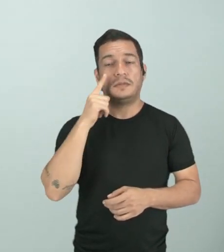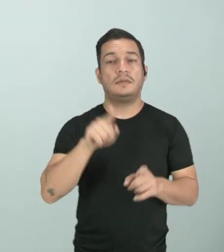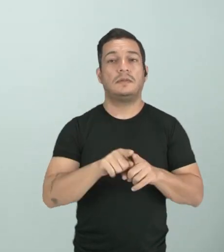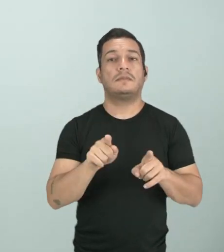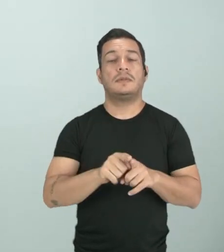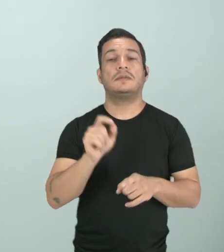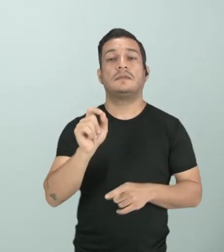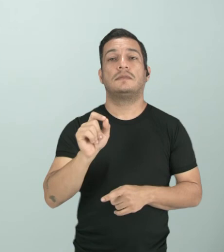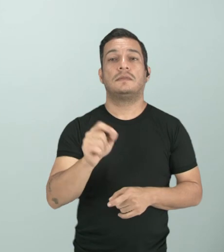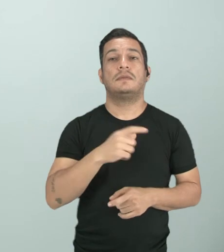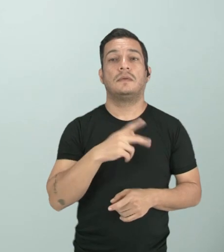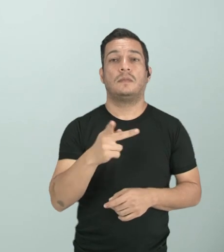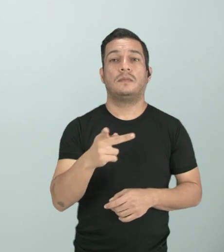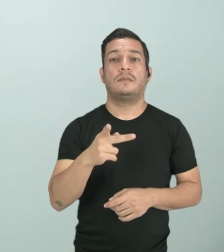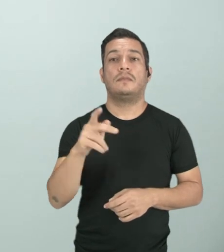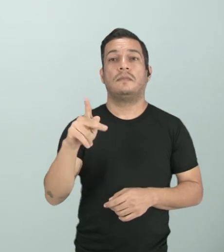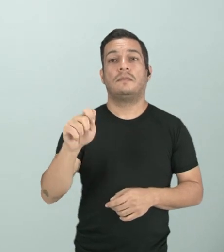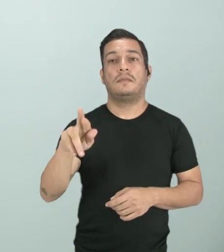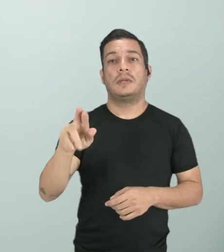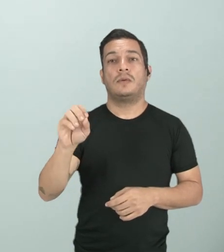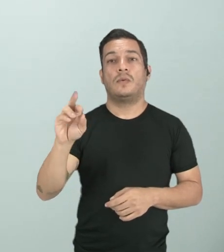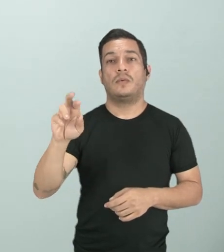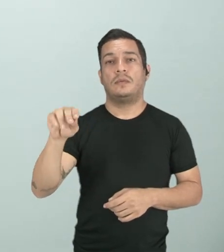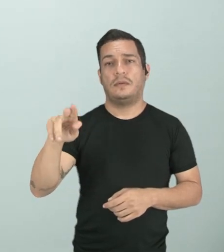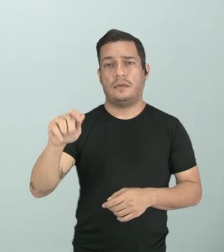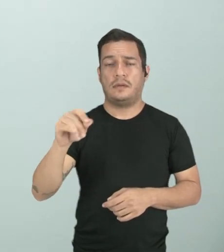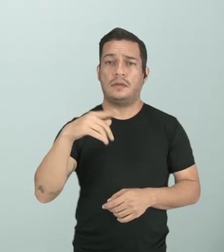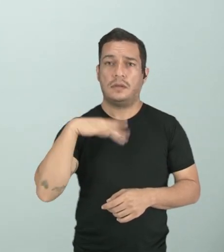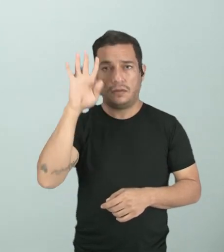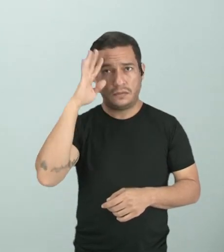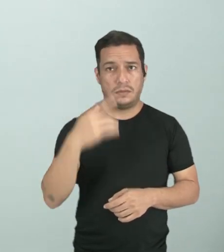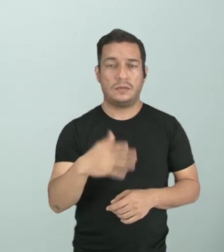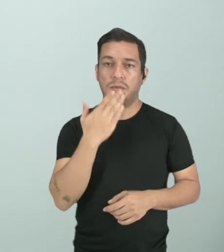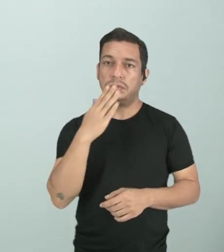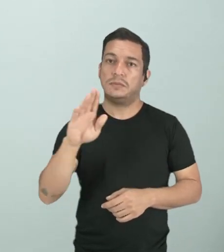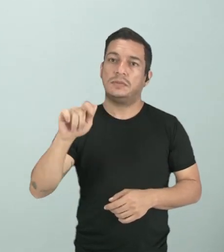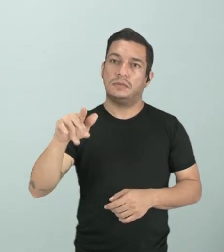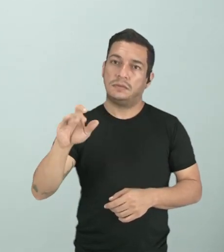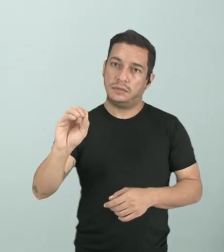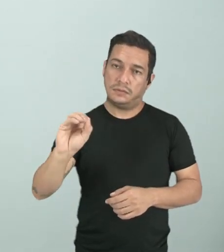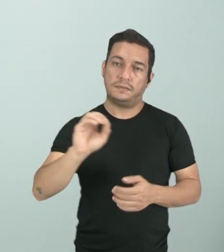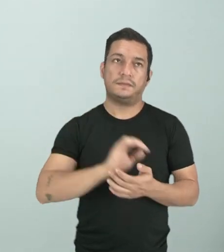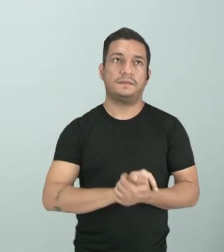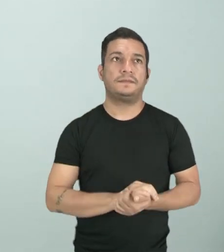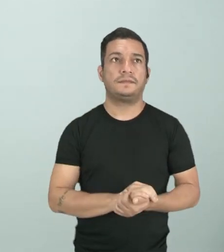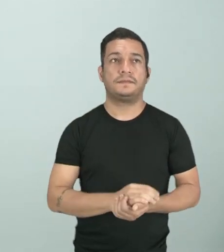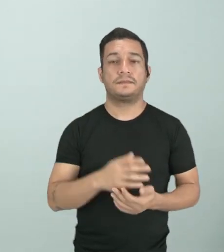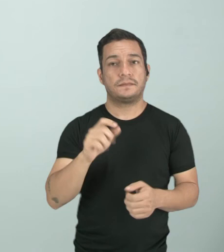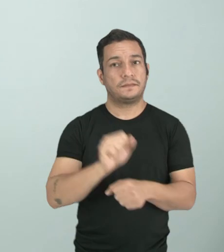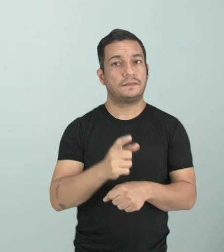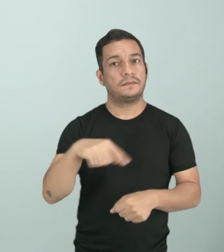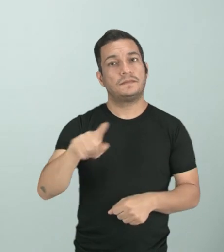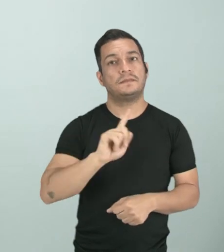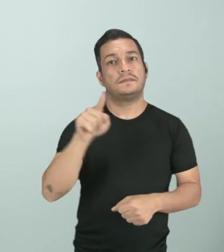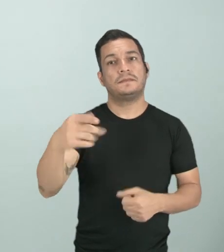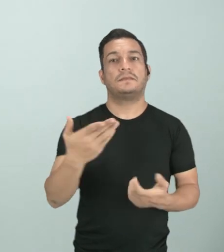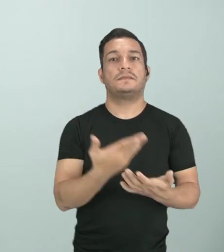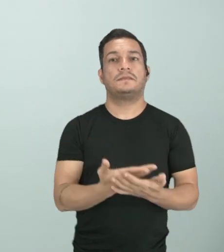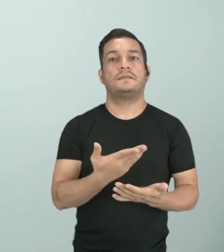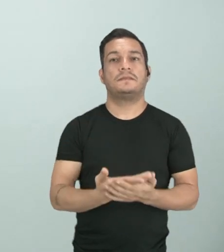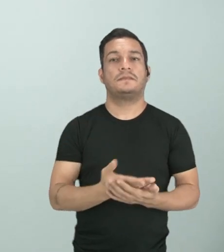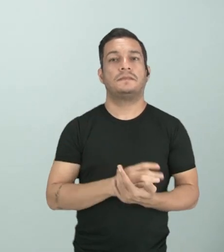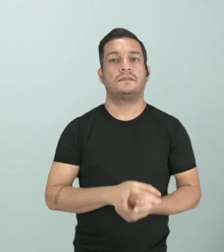observamos também o par ordenado, que é solução desse tipo de equação. Aguardo vocês na próxima